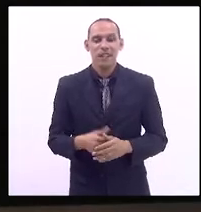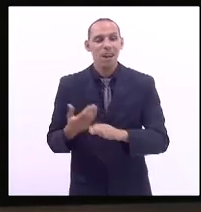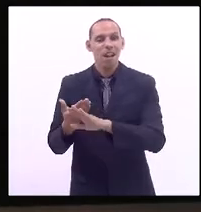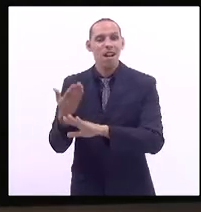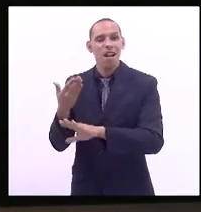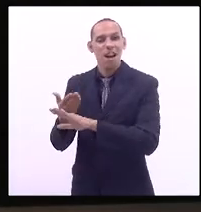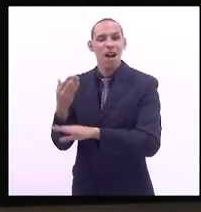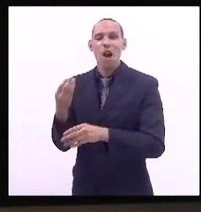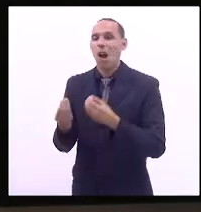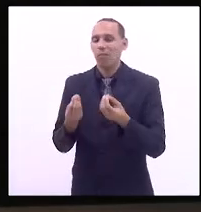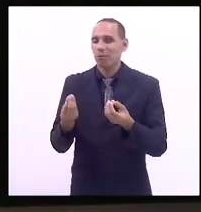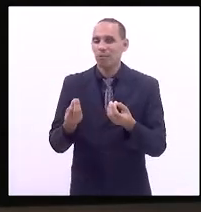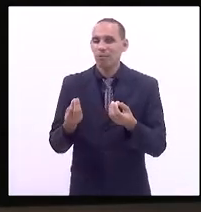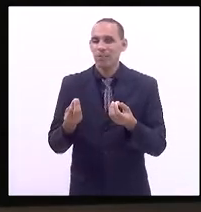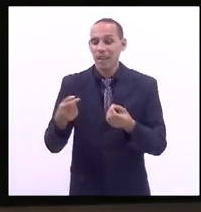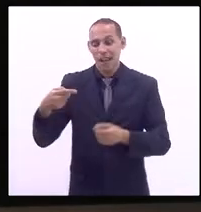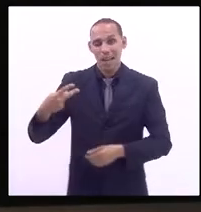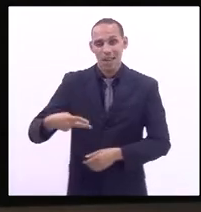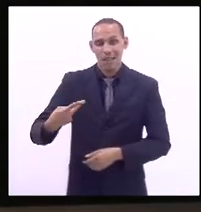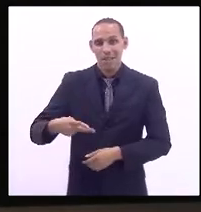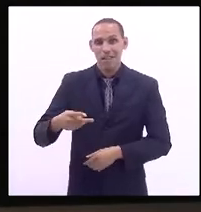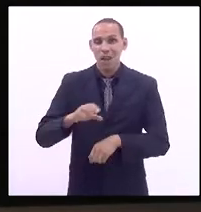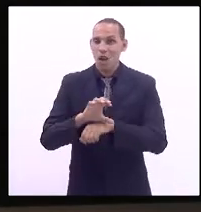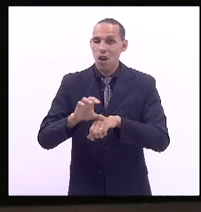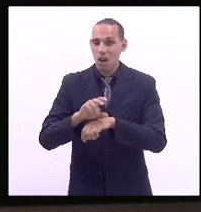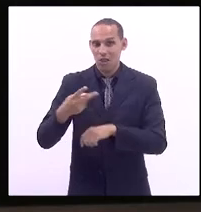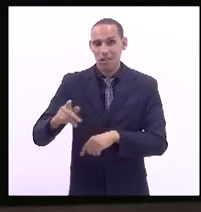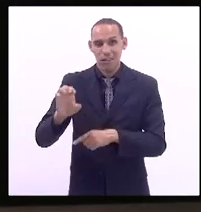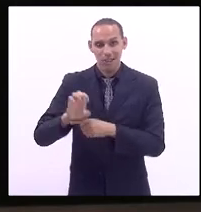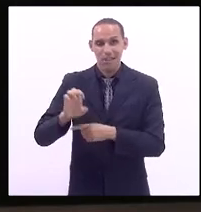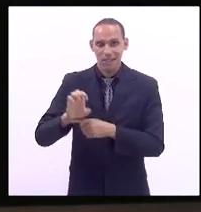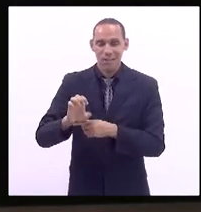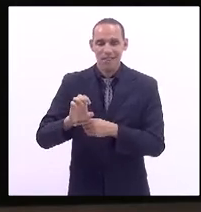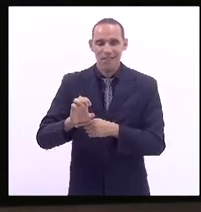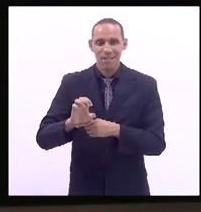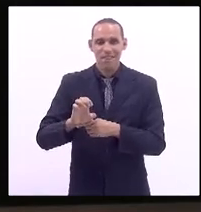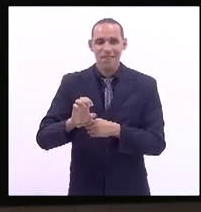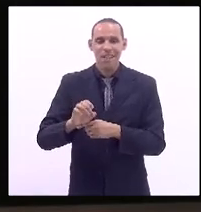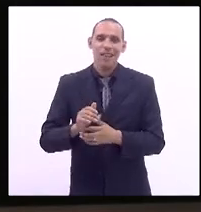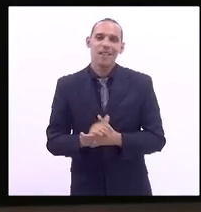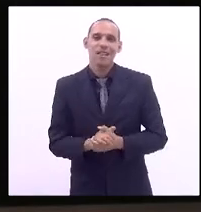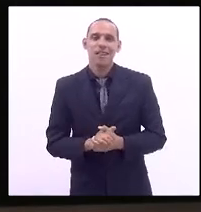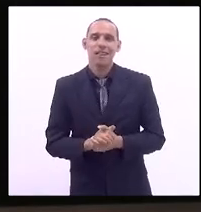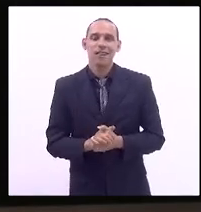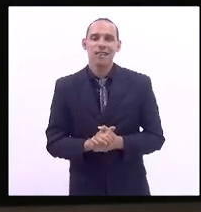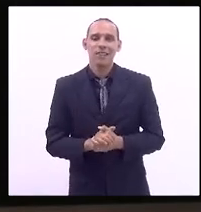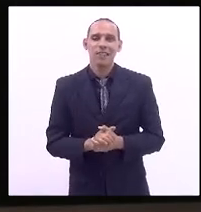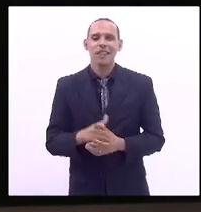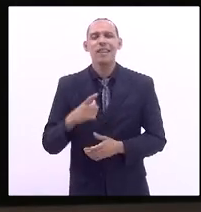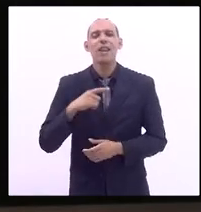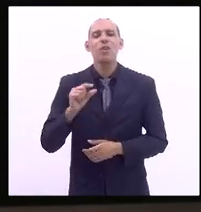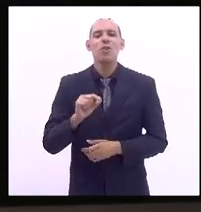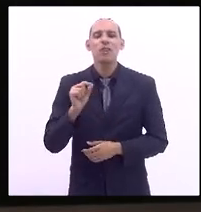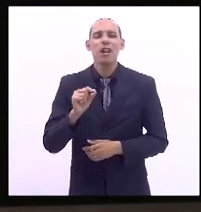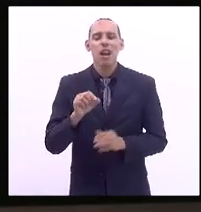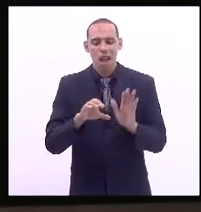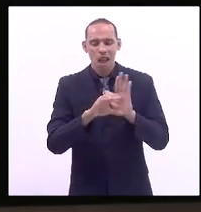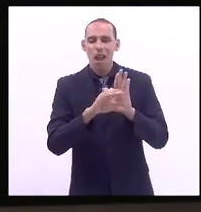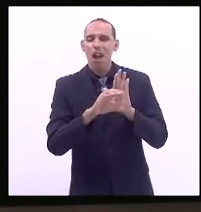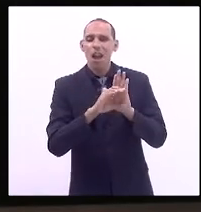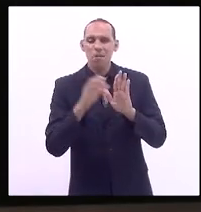constituição do estado isso toda a constituição do estado tinha uns capítulos